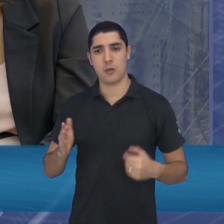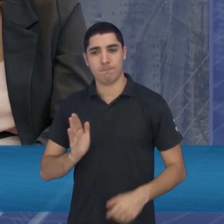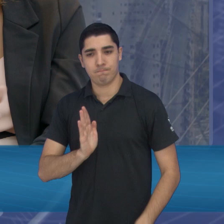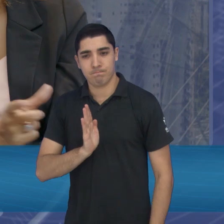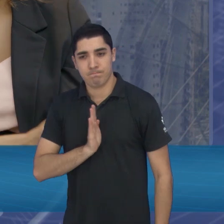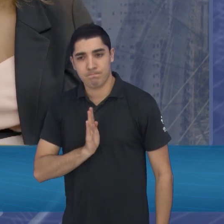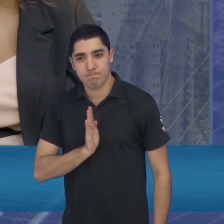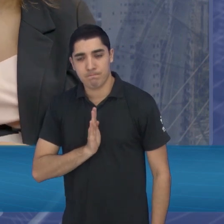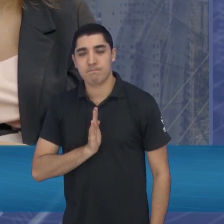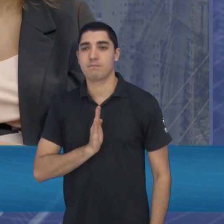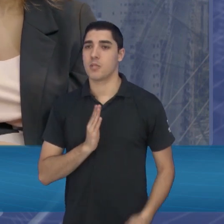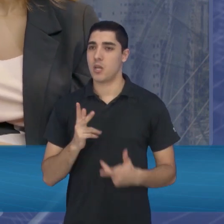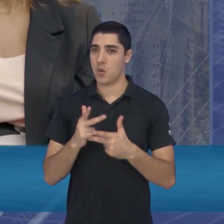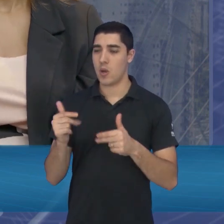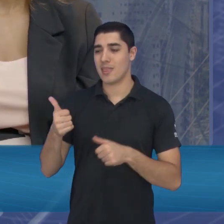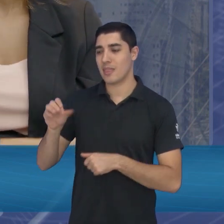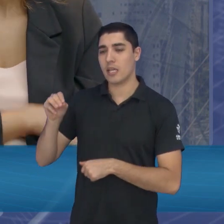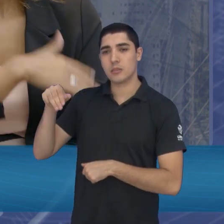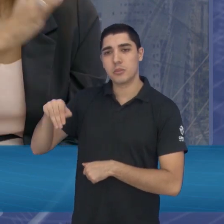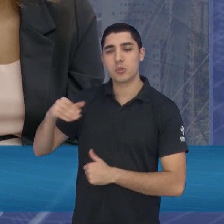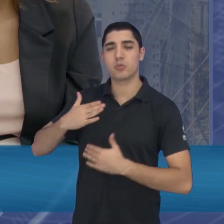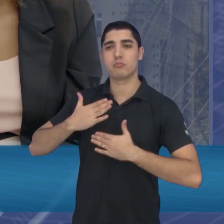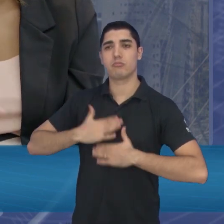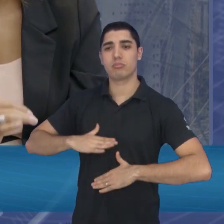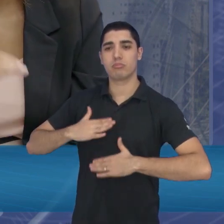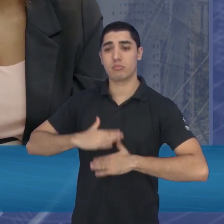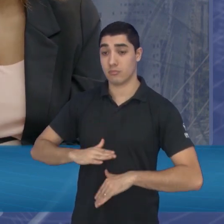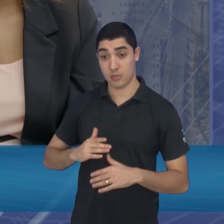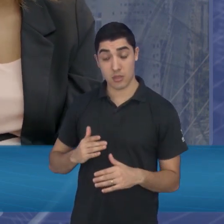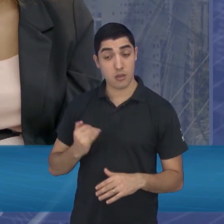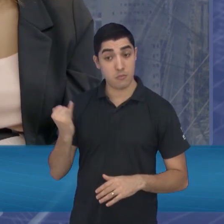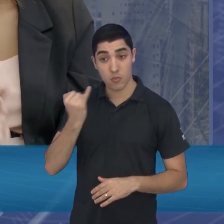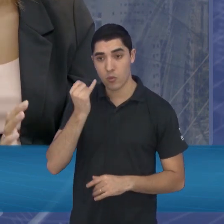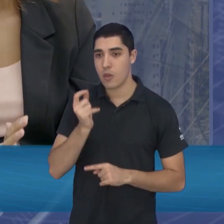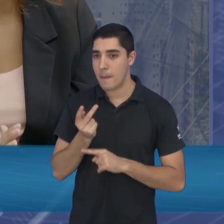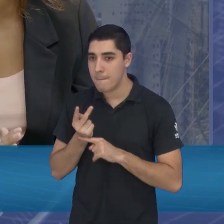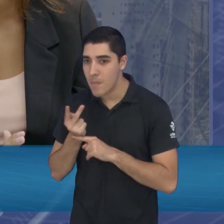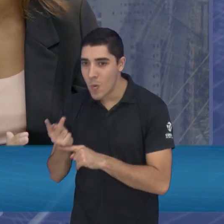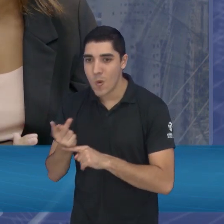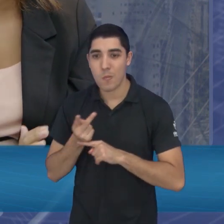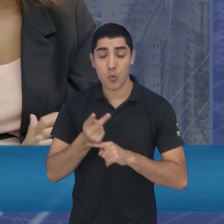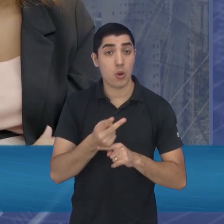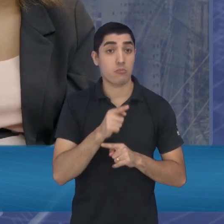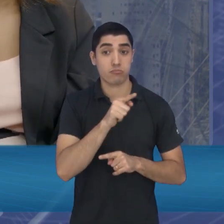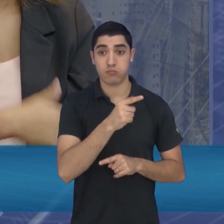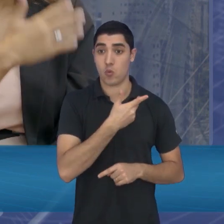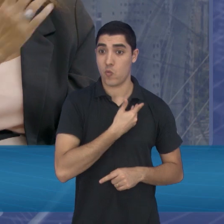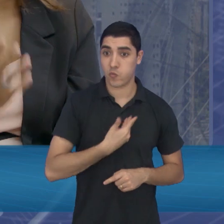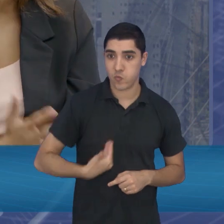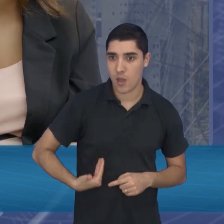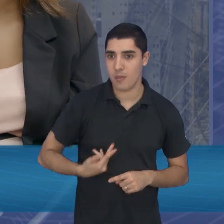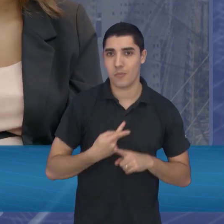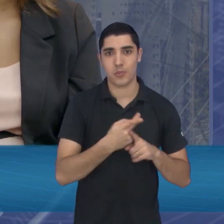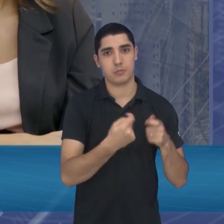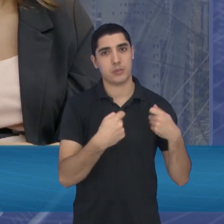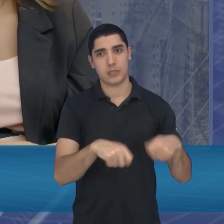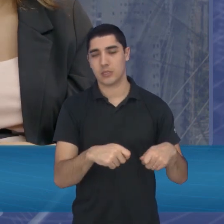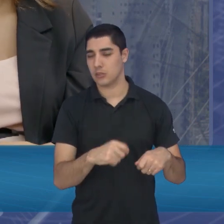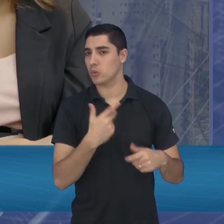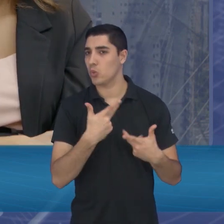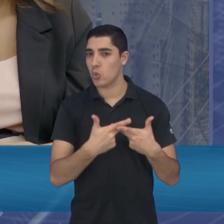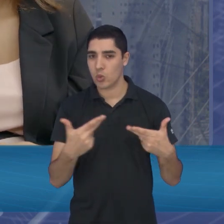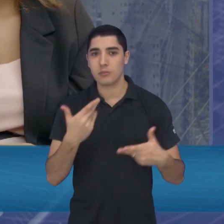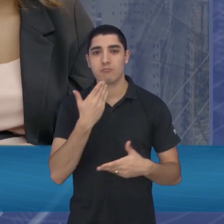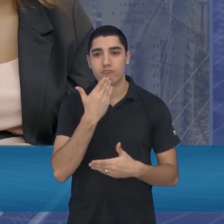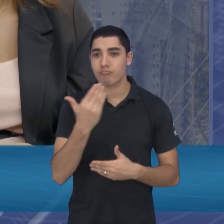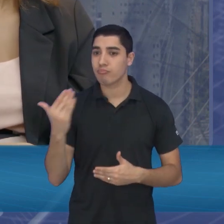10 minutos ali do dia, enfim, é recorrer à justiça, né, quando precisa. Mas,